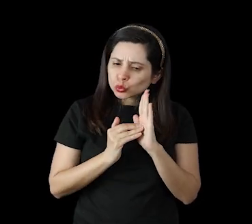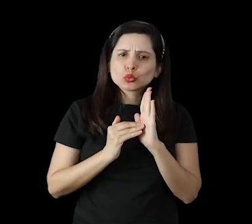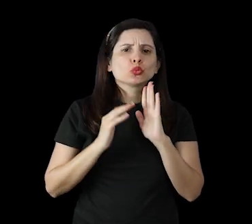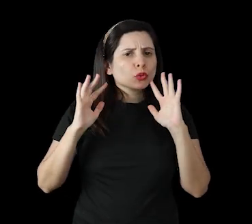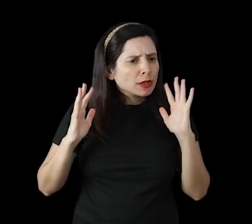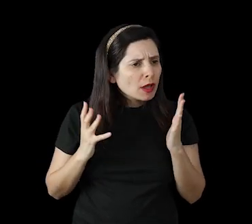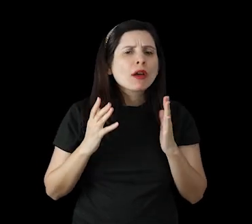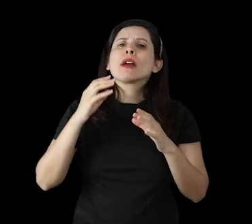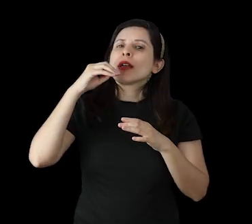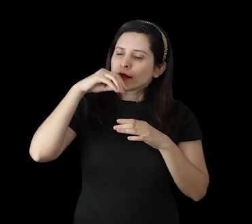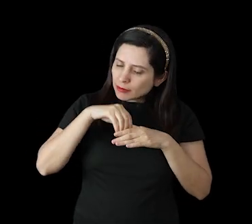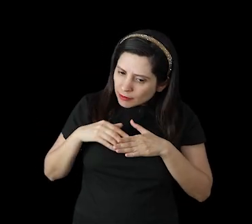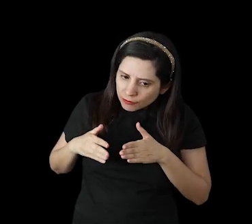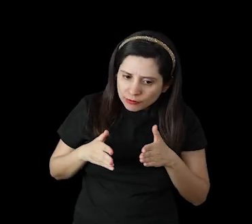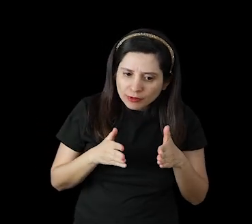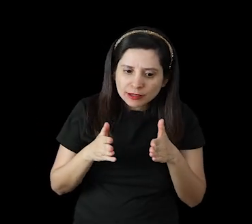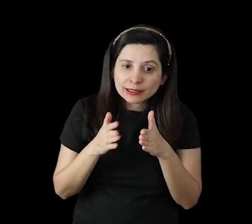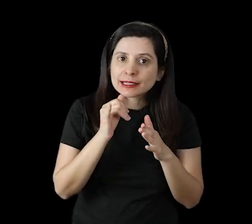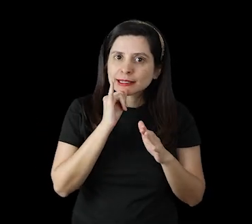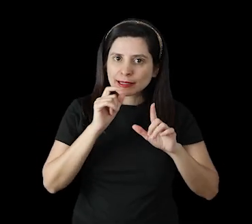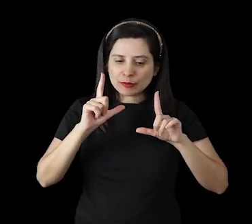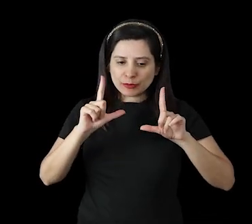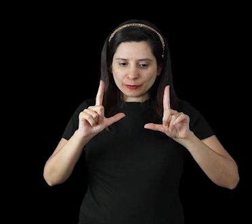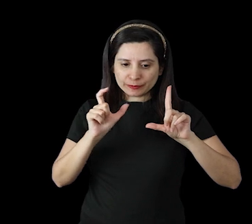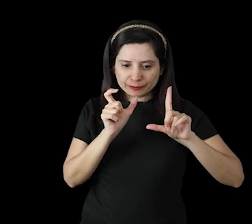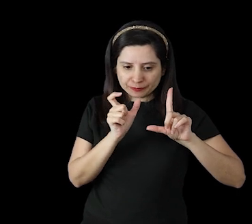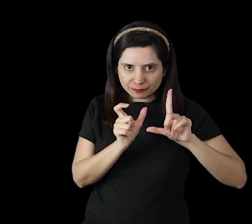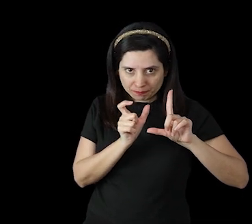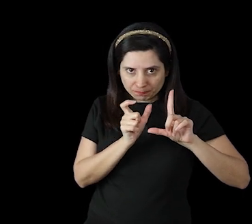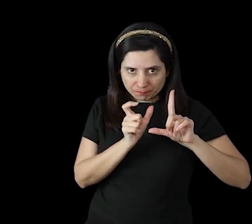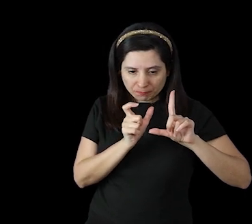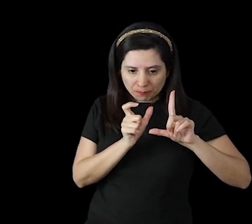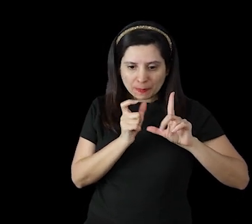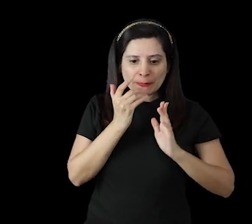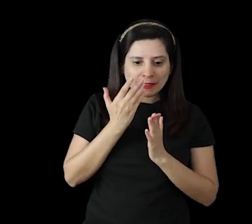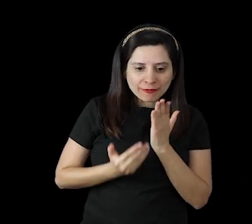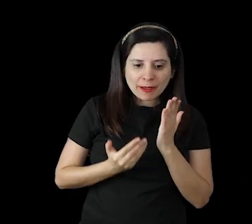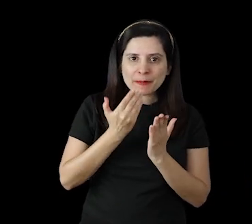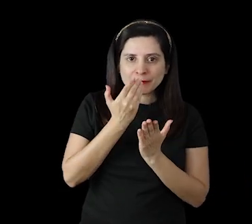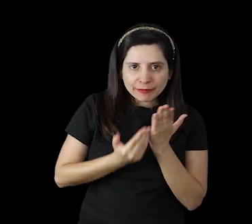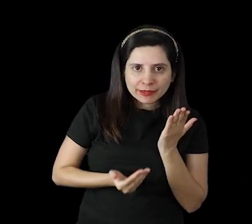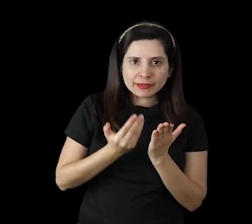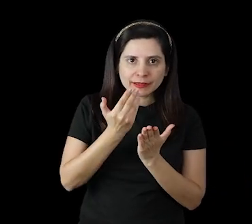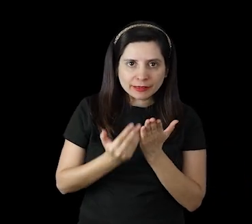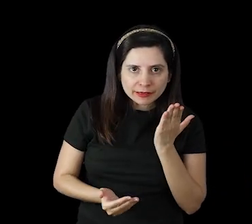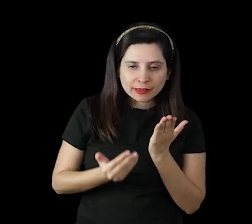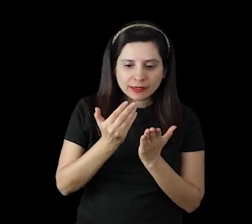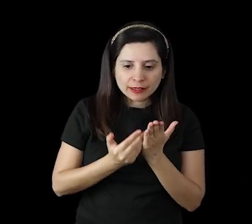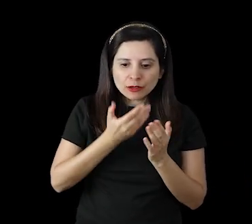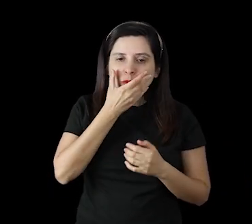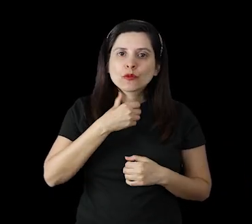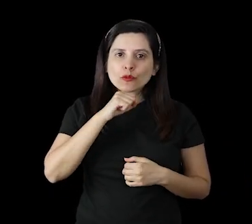na estrada. Aqui, por exemplo, eles vão perdendo inclusive o